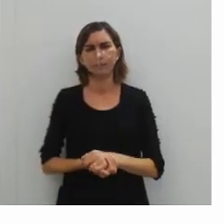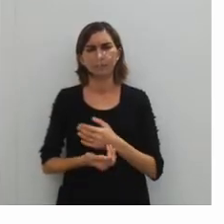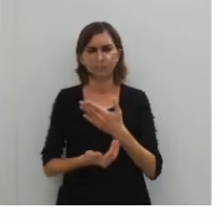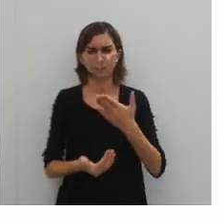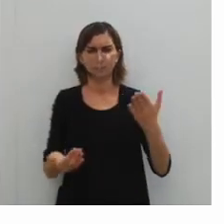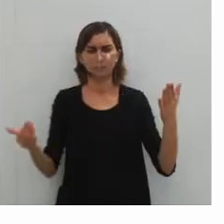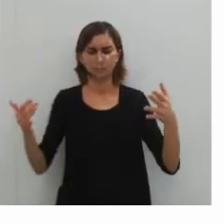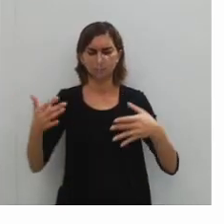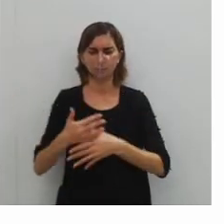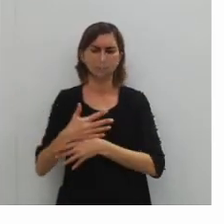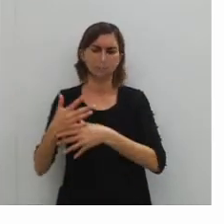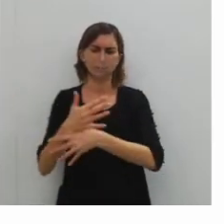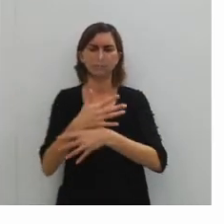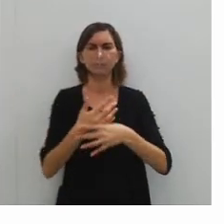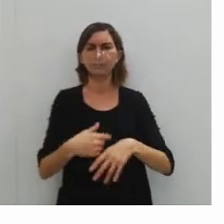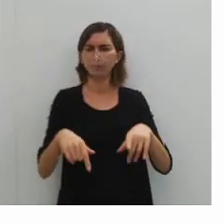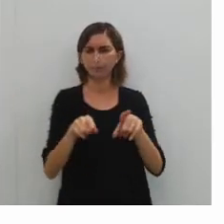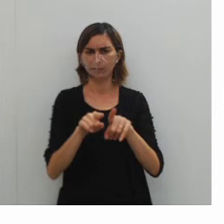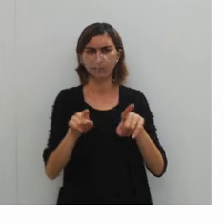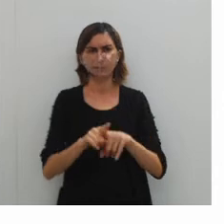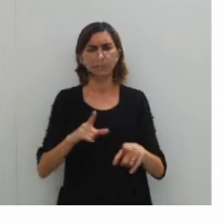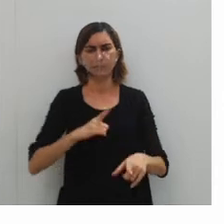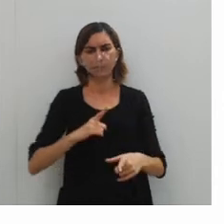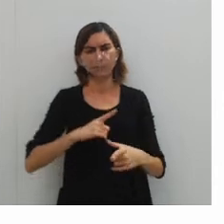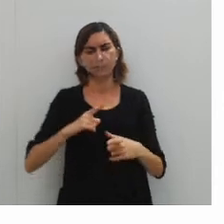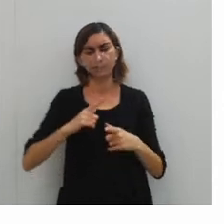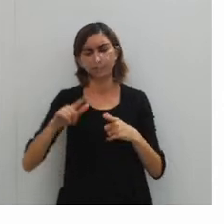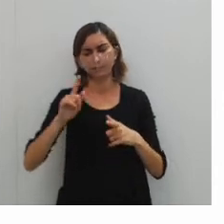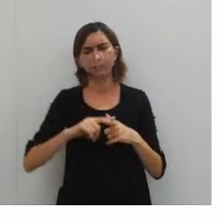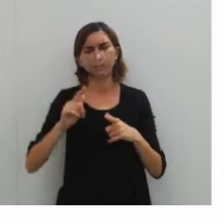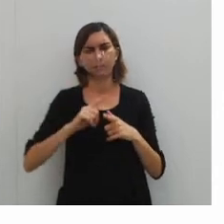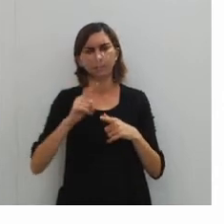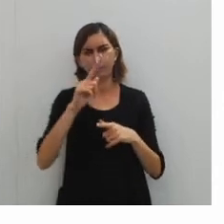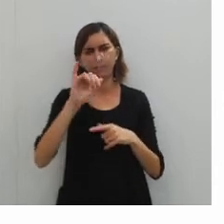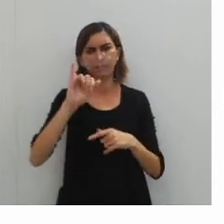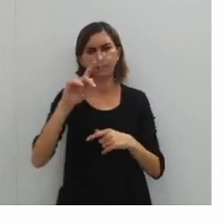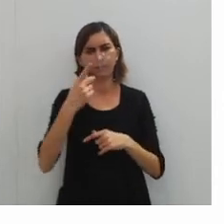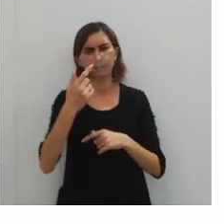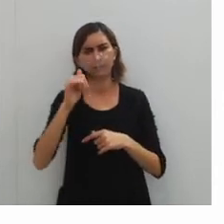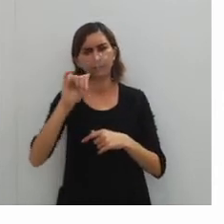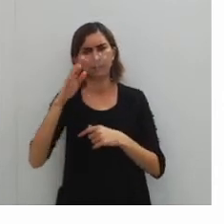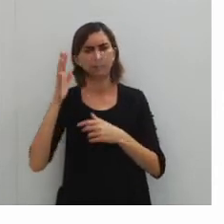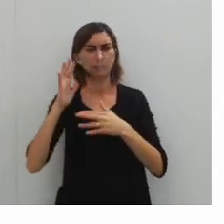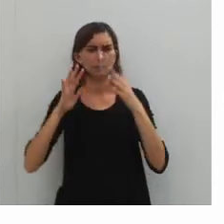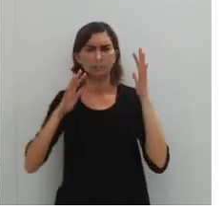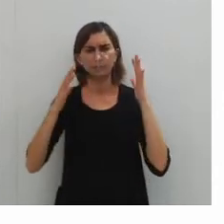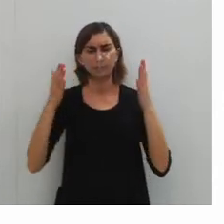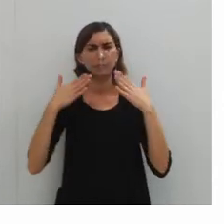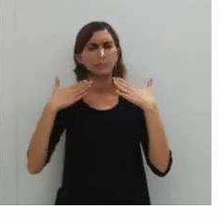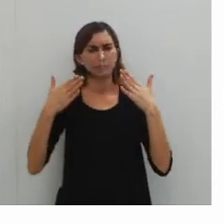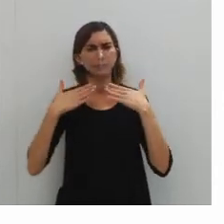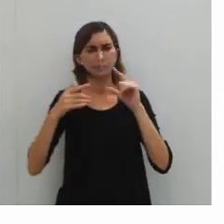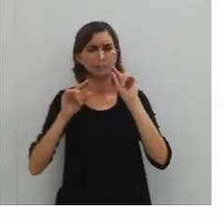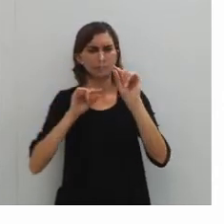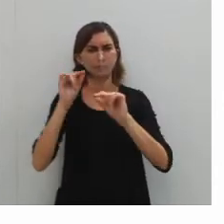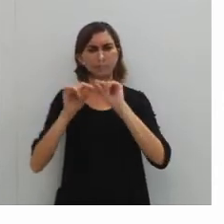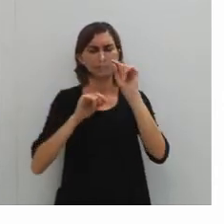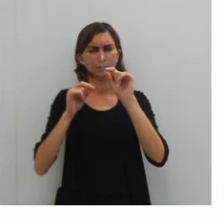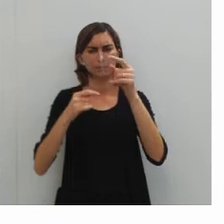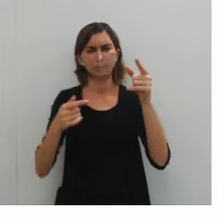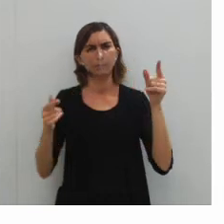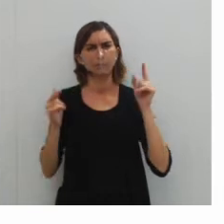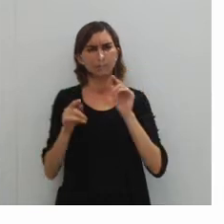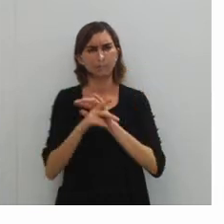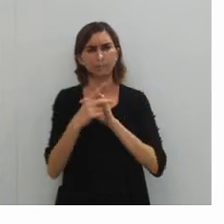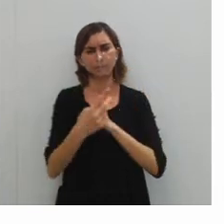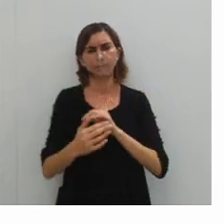Nas grandes cidades, a gente também tem esse problema chamado de ilha de calor. O que vem a ser a ilha de calor? Corresponde